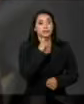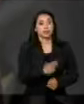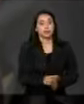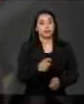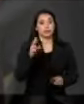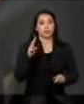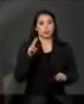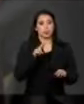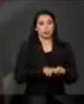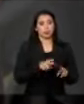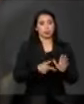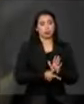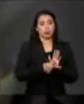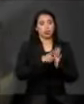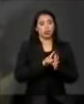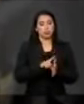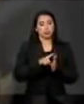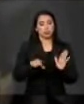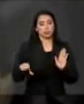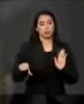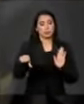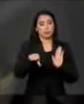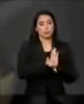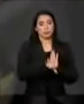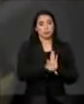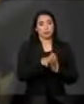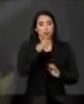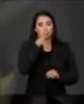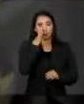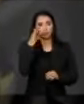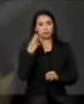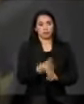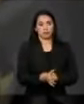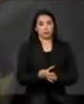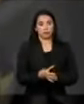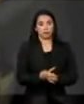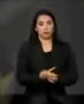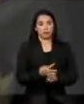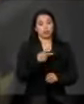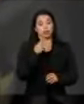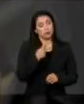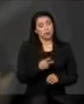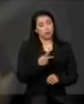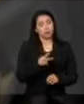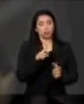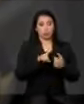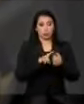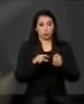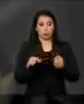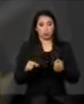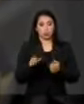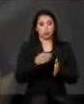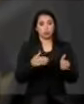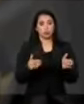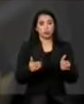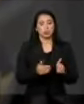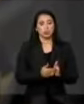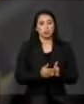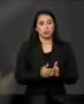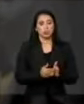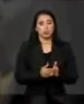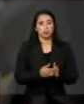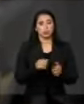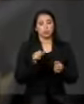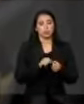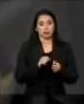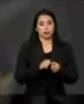julgado de sentença penal condenatória. Eu estou falando de aglutinação para depois dizer que eu não citei o artigo completamente correto, com a escorreita necessária